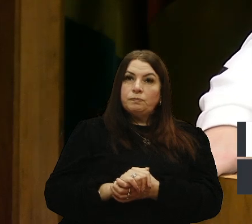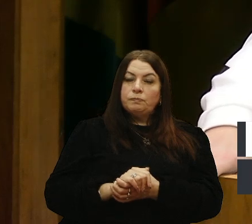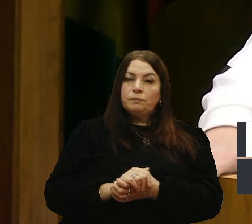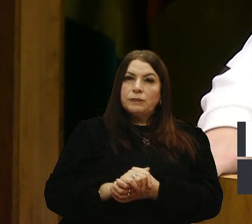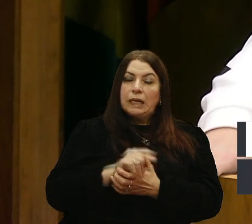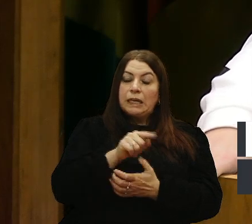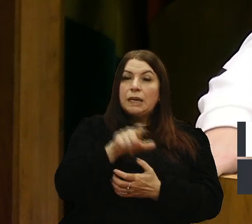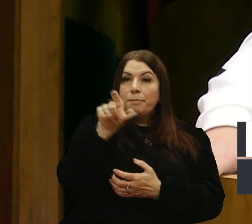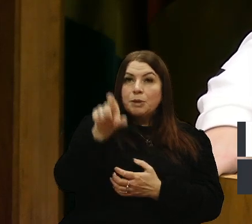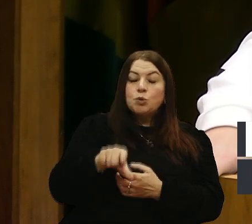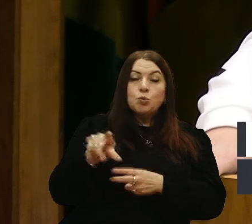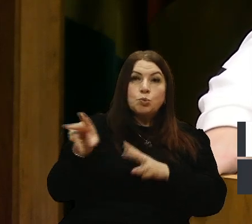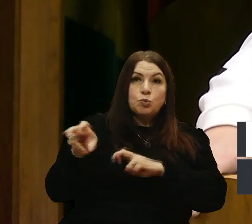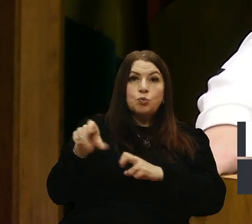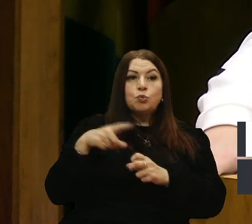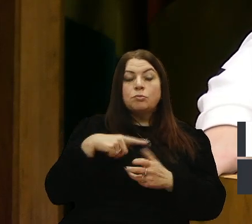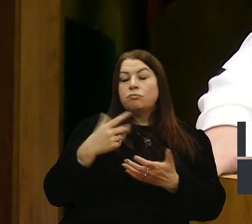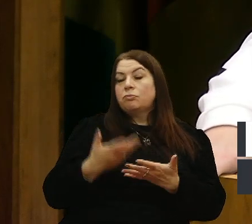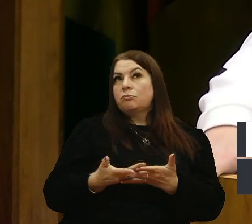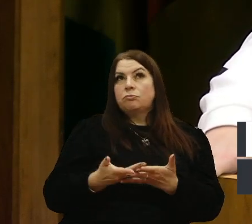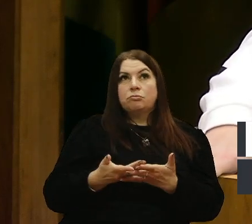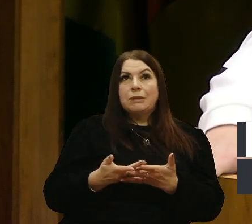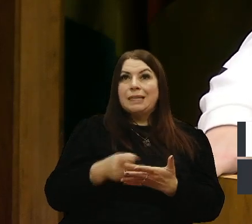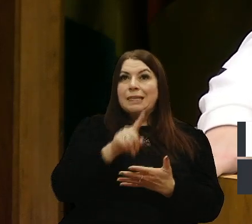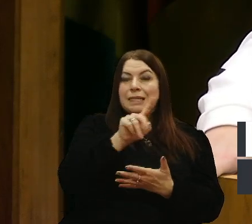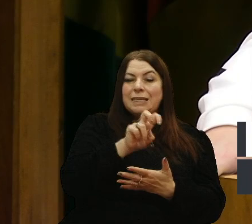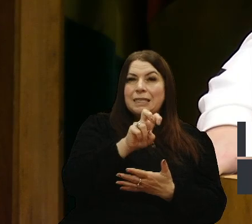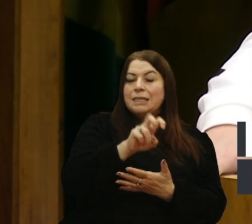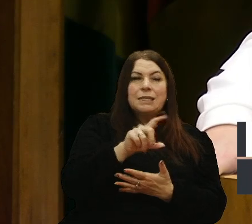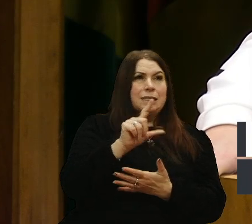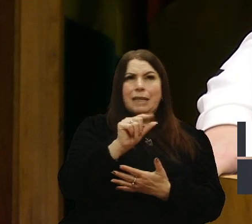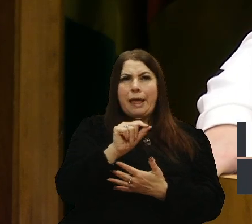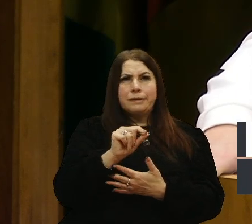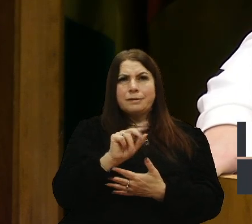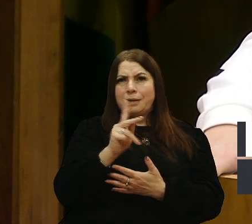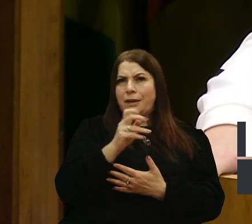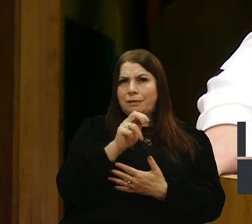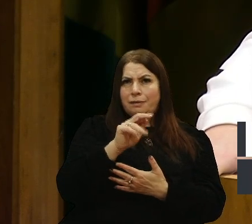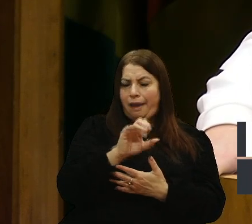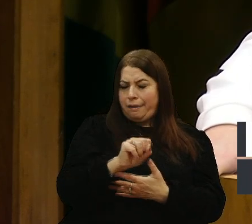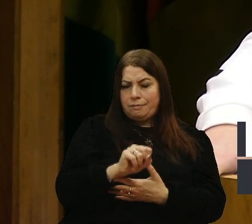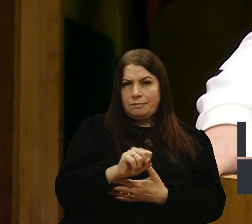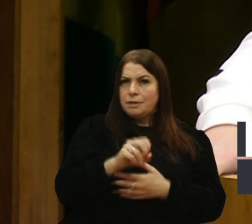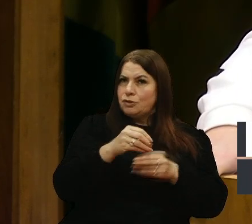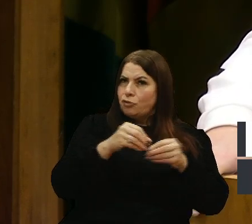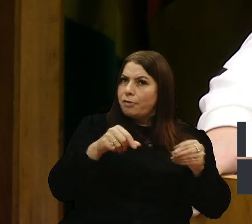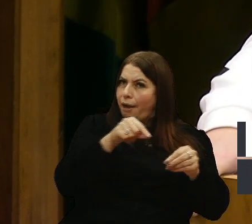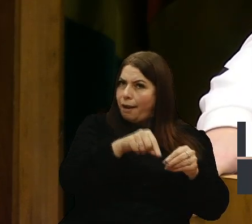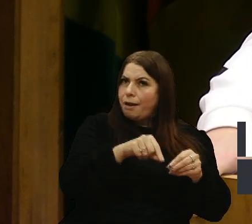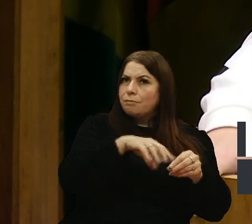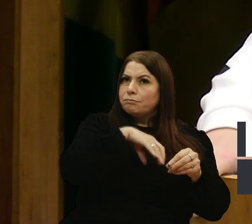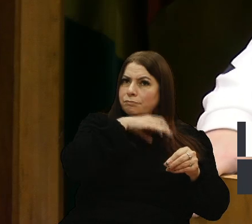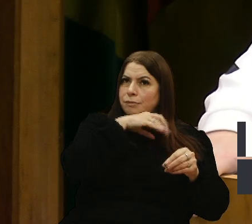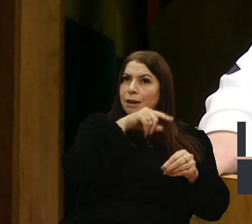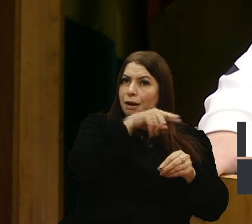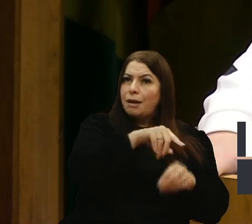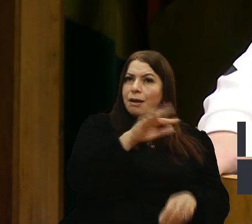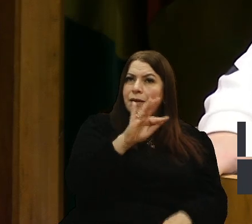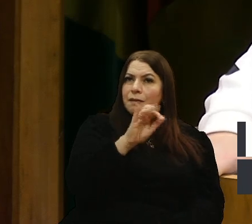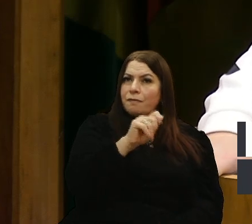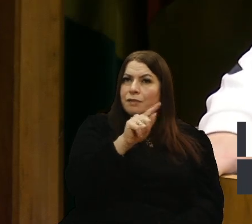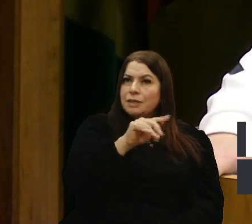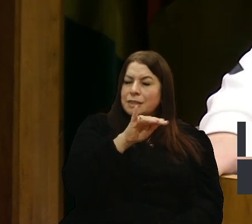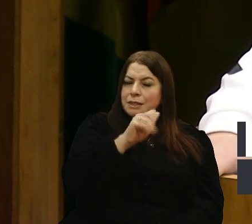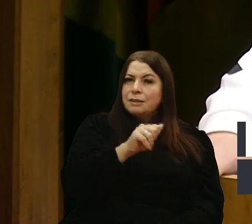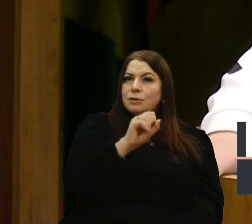aquele agricultor que tem 10 hectares de terra lá em Fazenda Souza, e